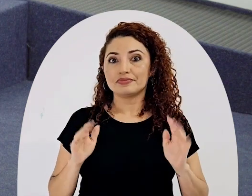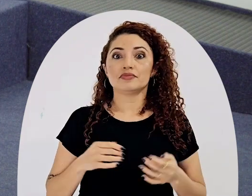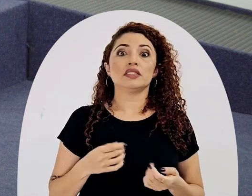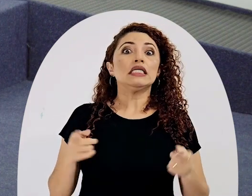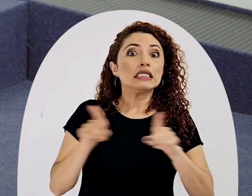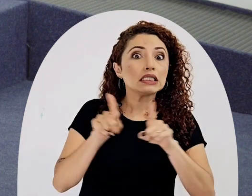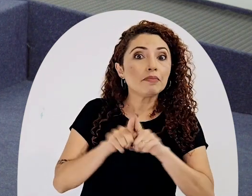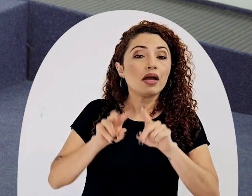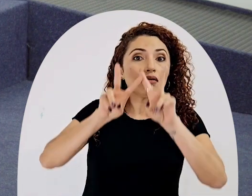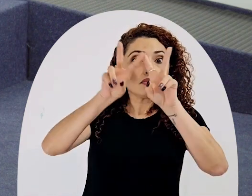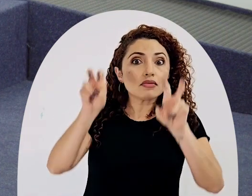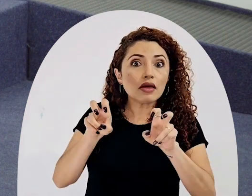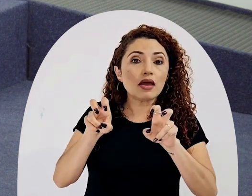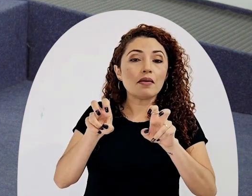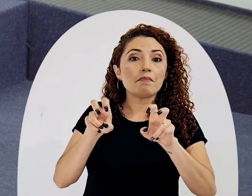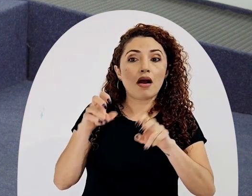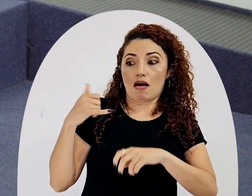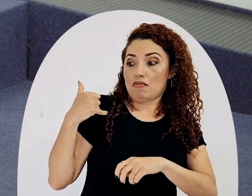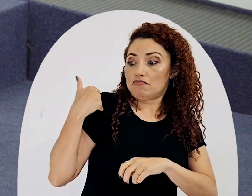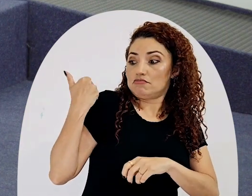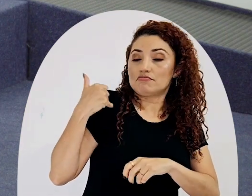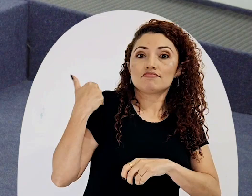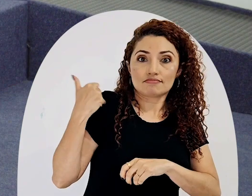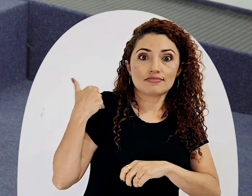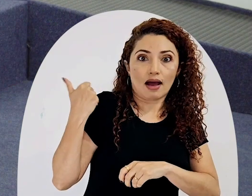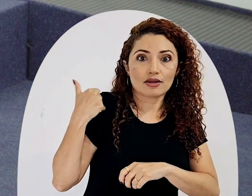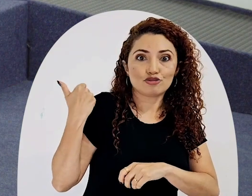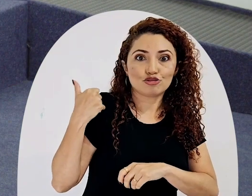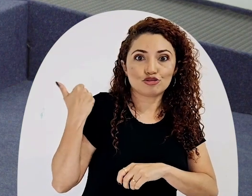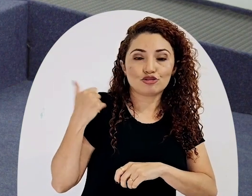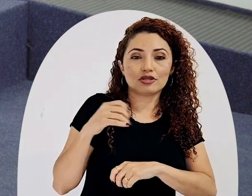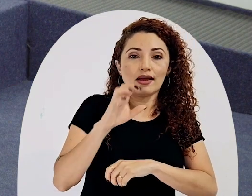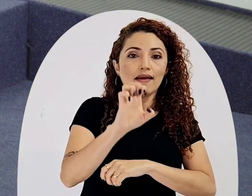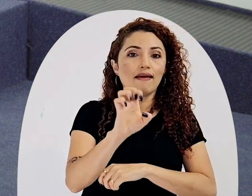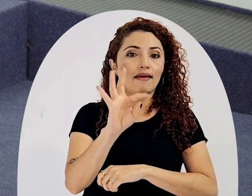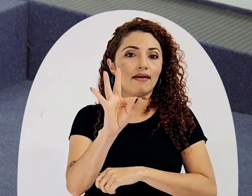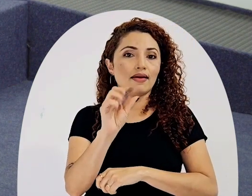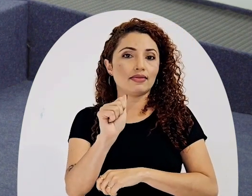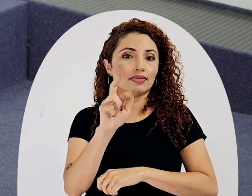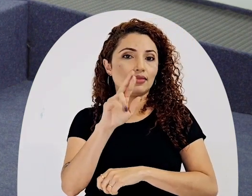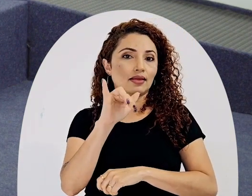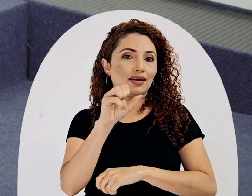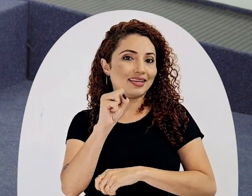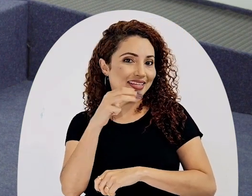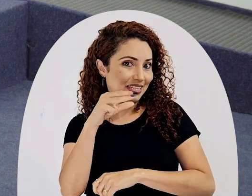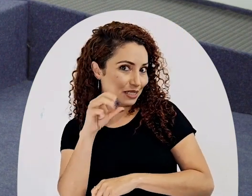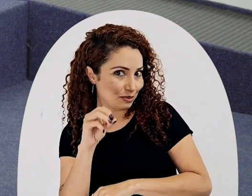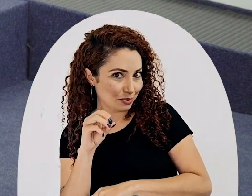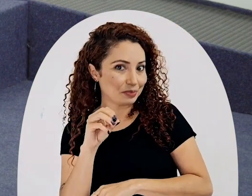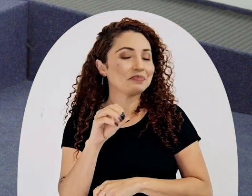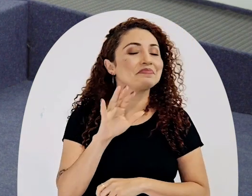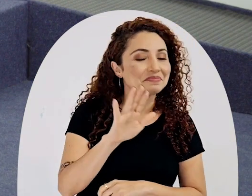fala. Nós tivemos, por exemplo, na pandemia, ela gostou da palavra, do etarismo.